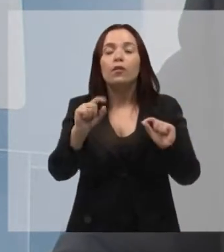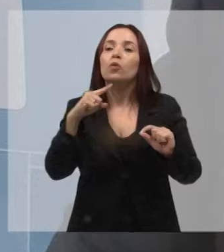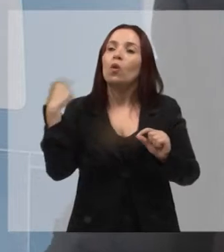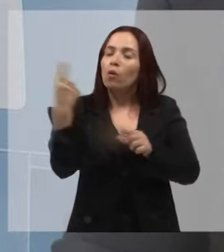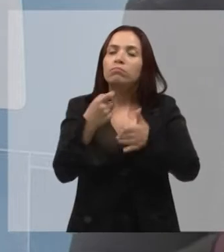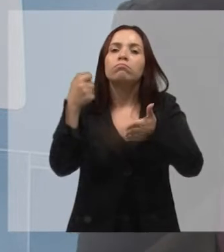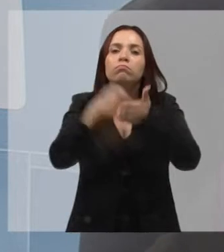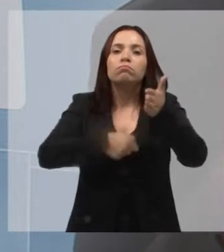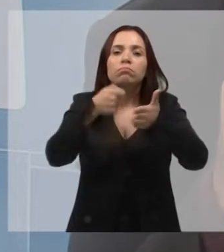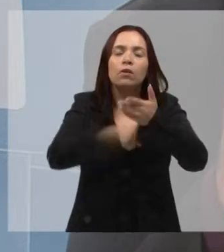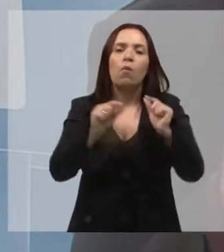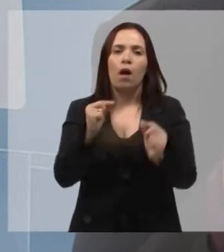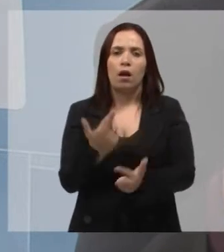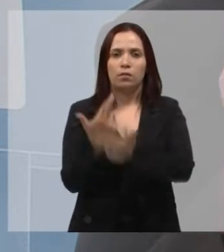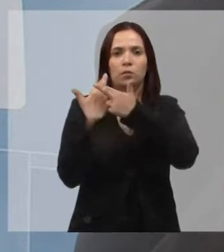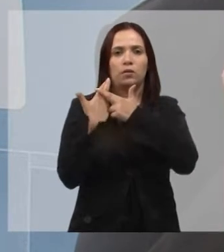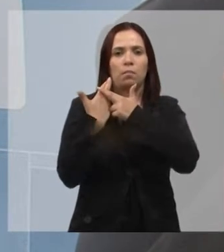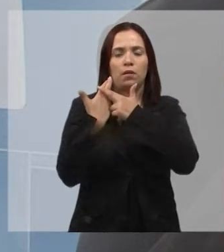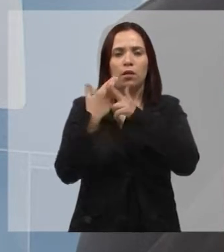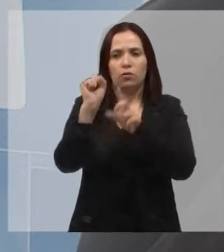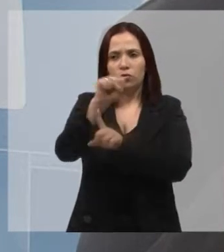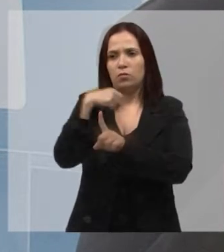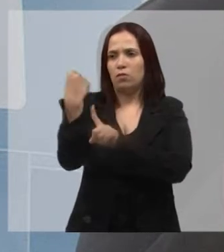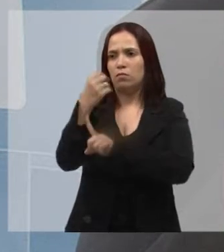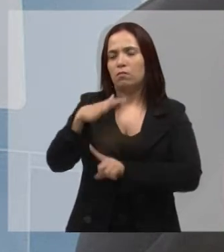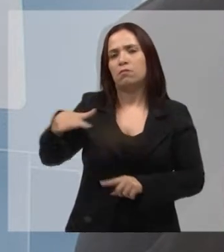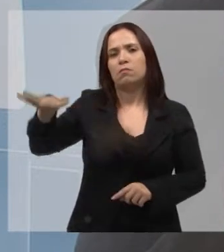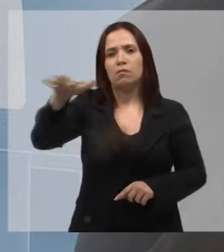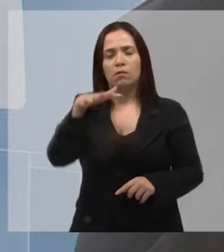gente cobre, é responsabilidade social, cara.